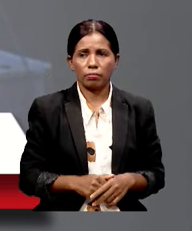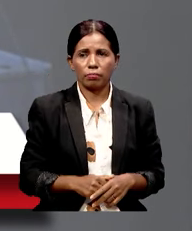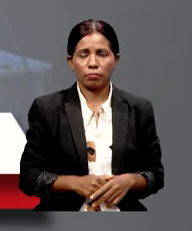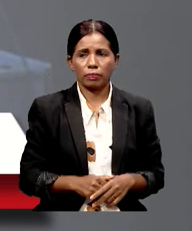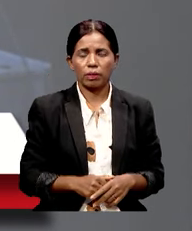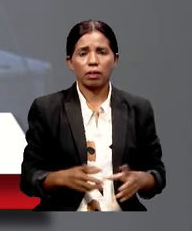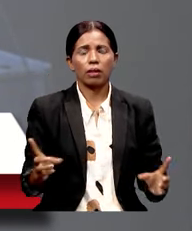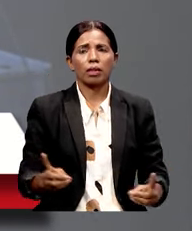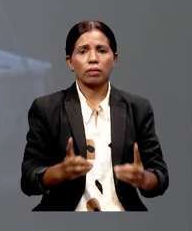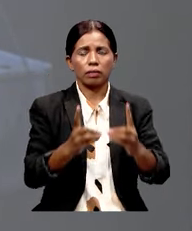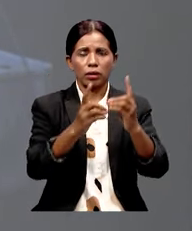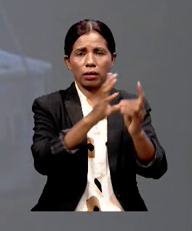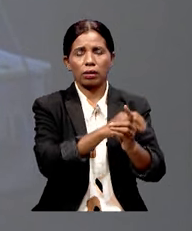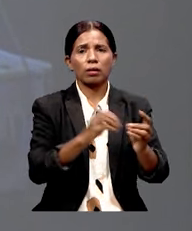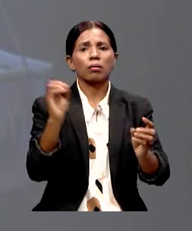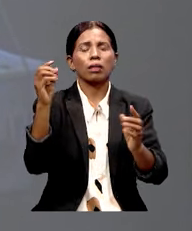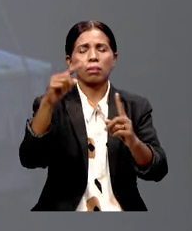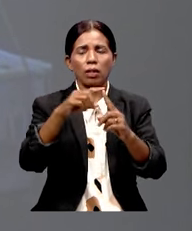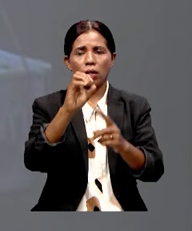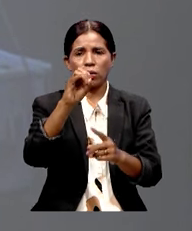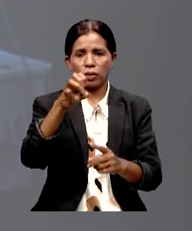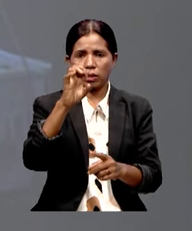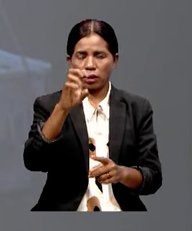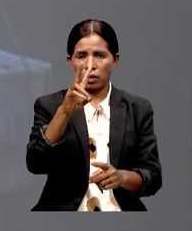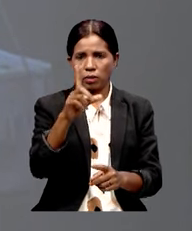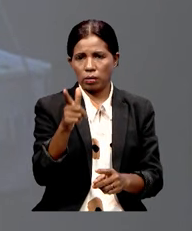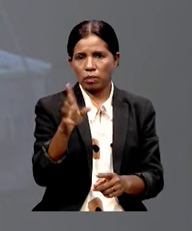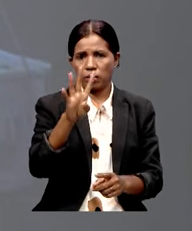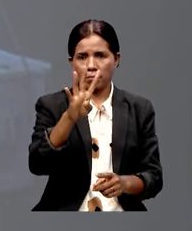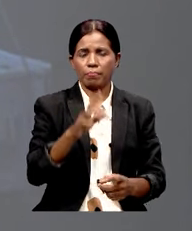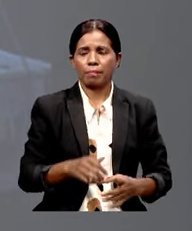audiência de né ba orçamento geral 2024,